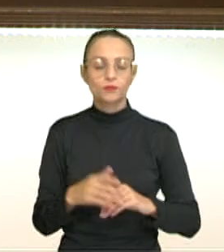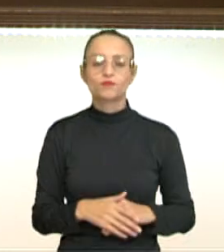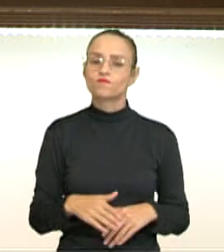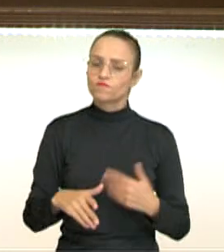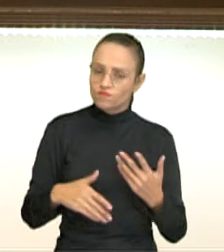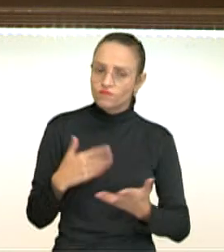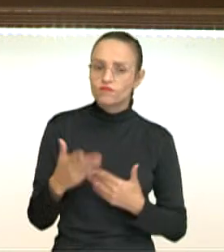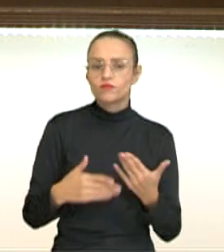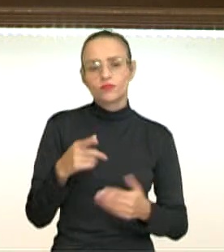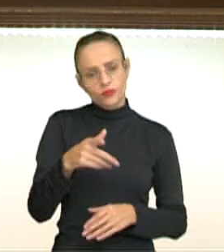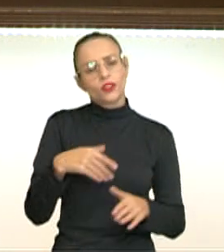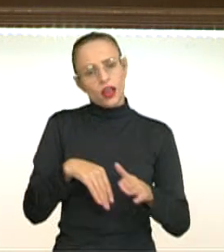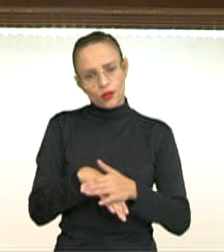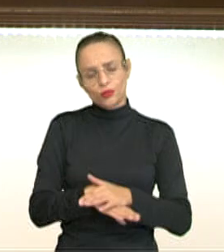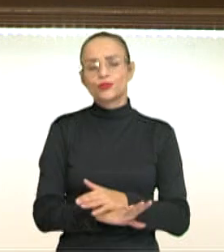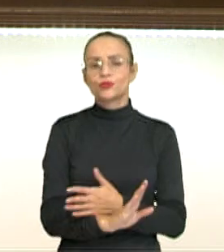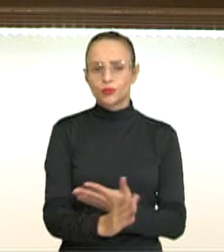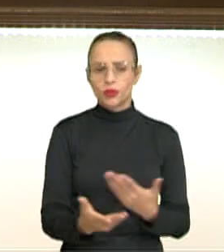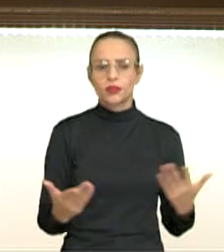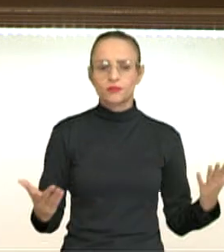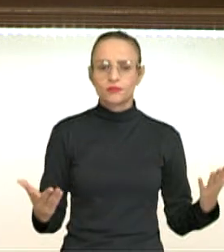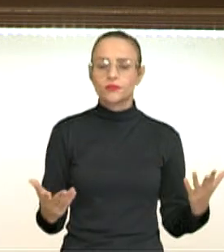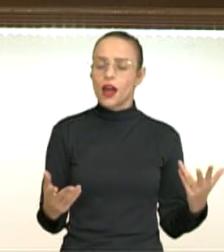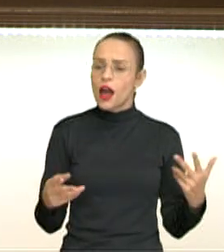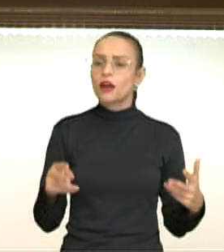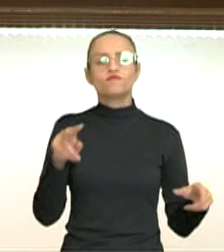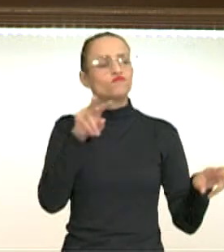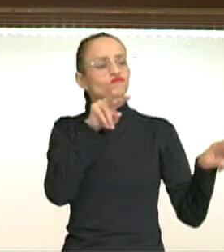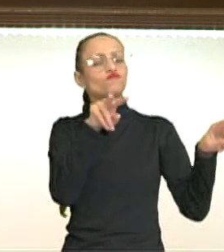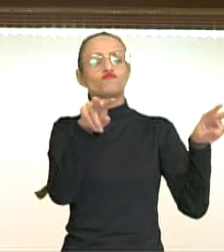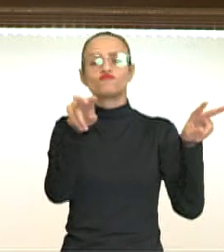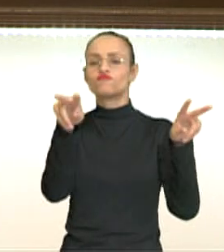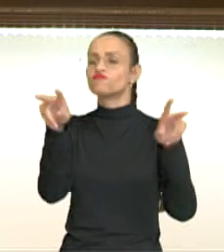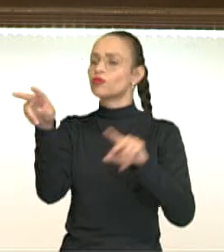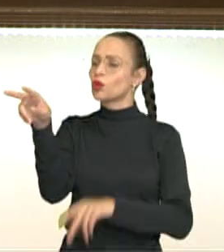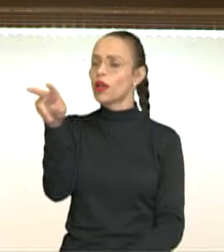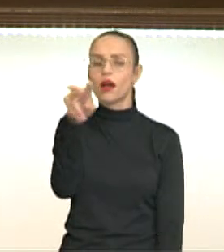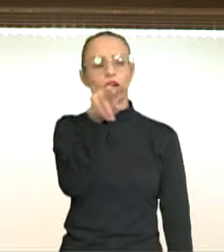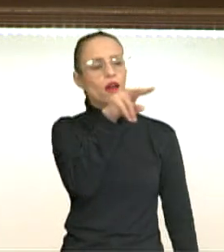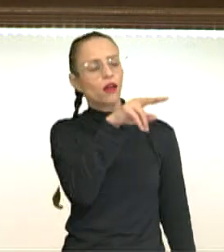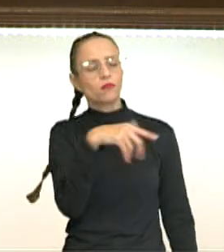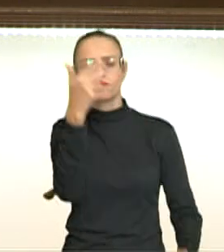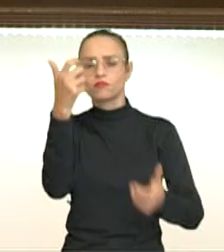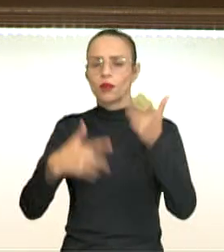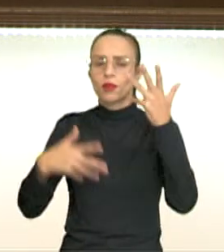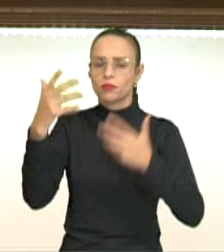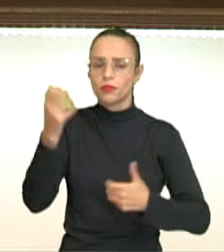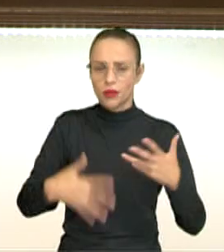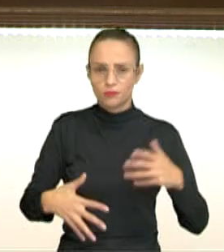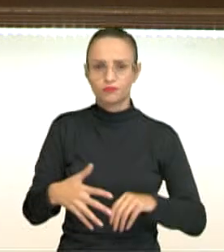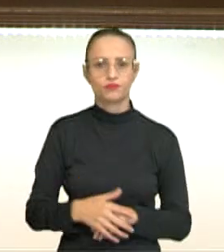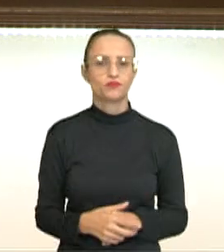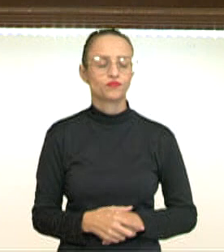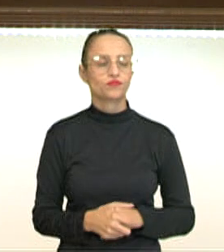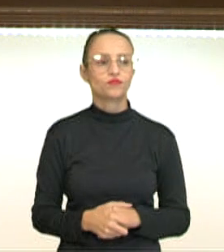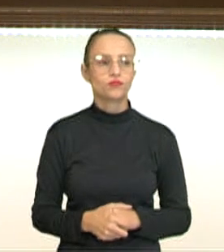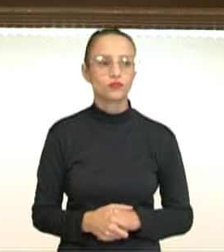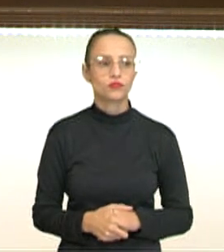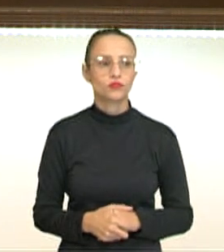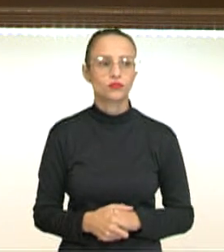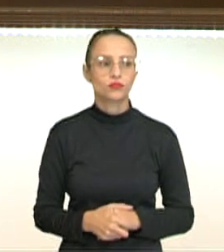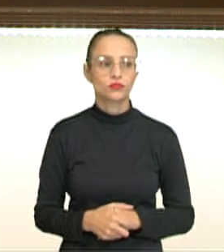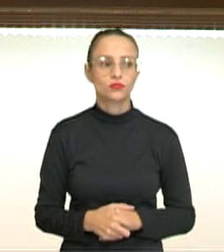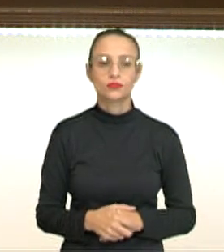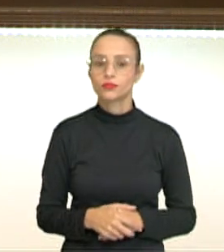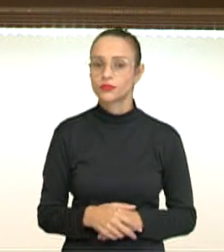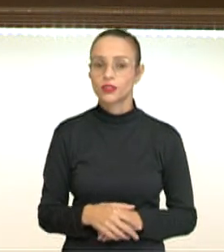tempo, você realmente vai se acostumar a olhar para as pessoas para quem você está apresentando. Tom de voz,